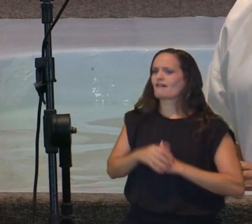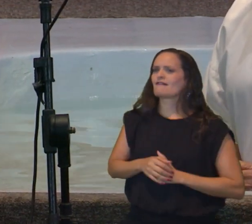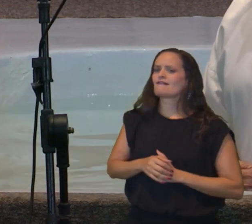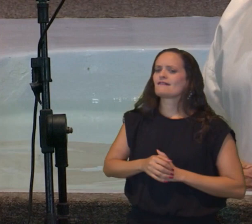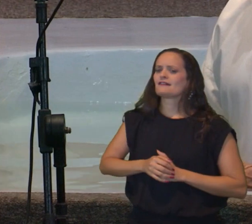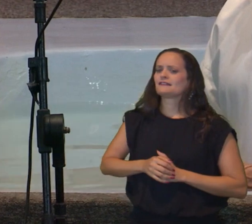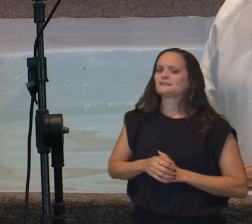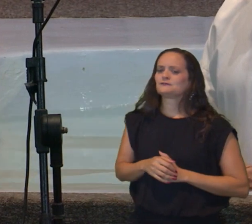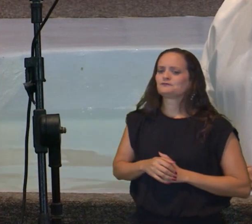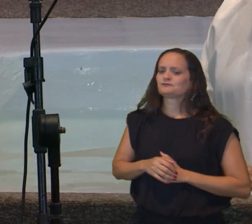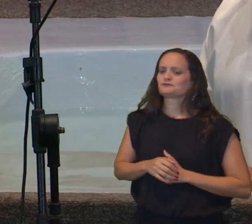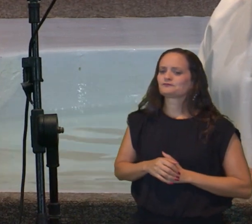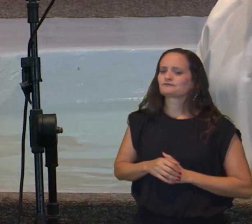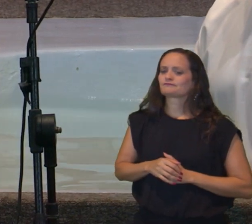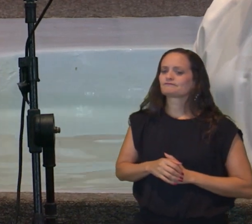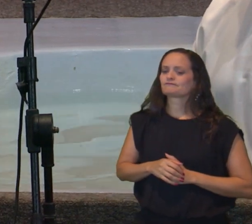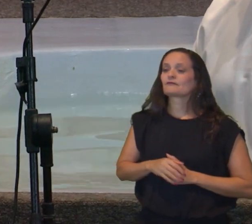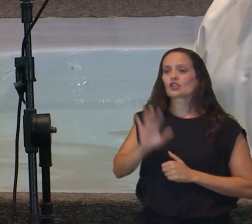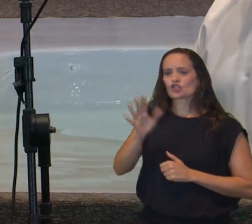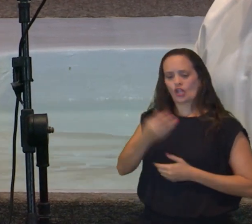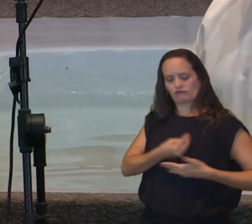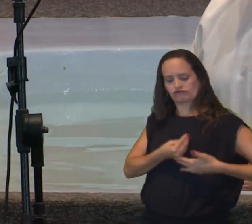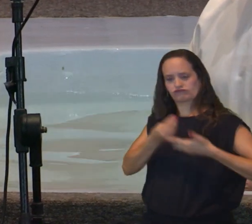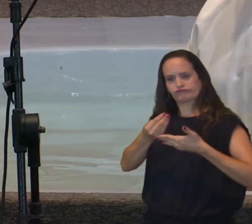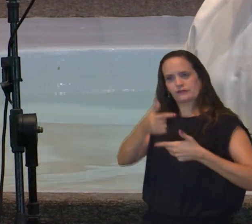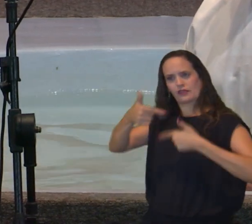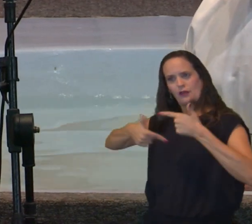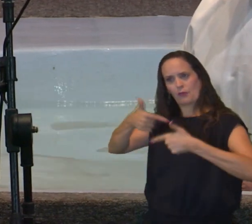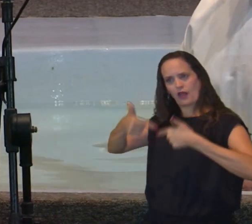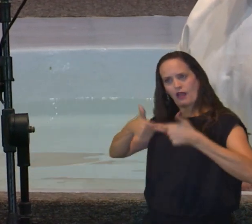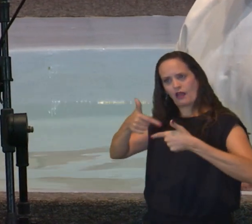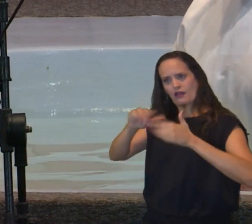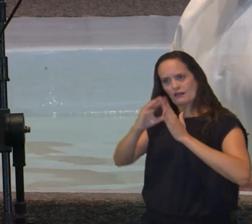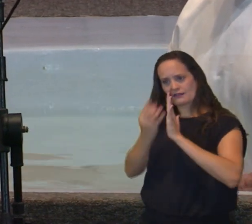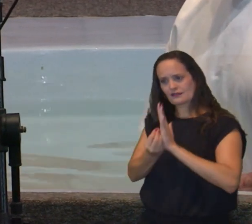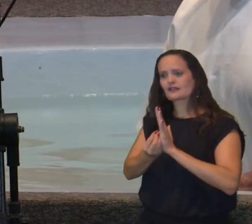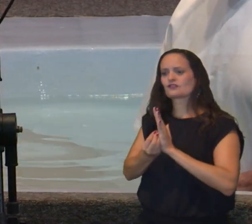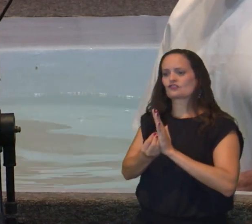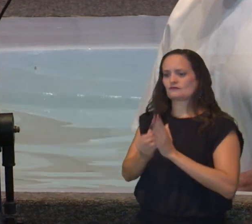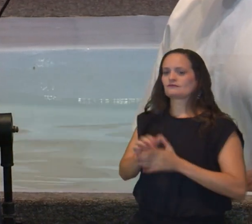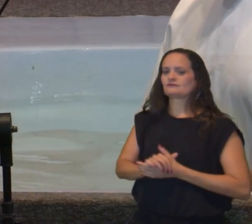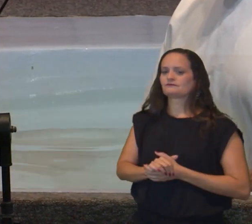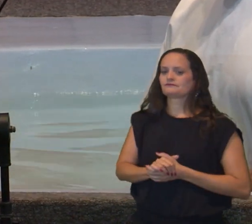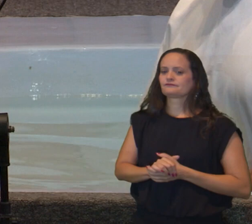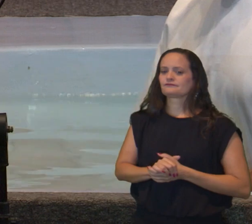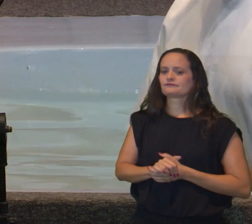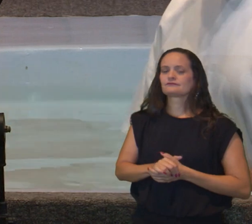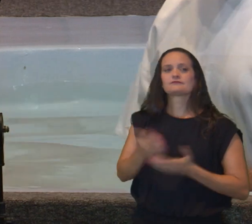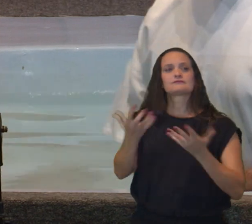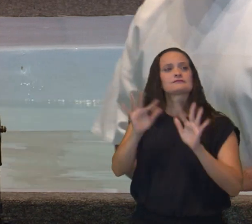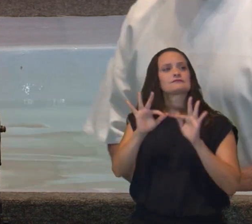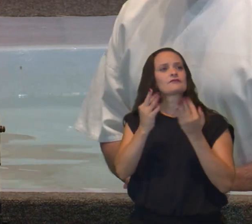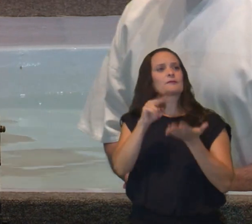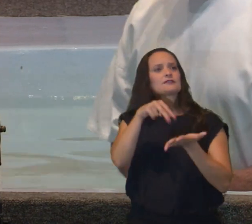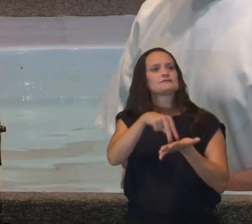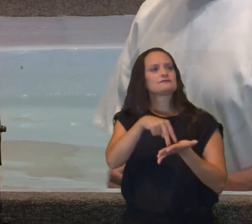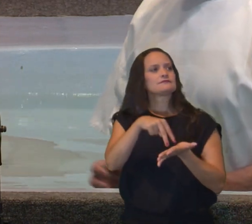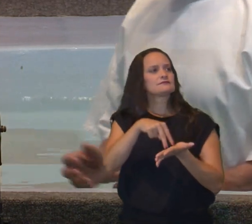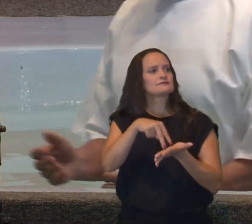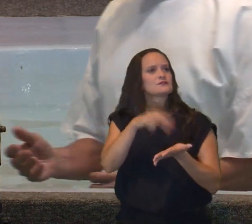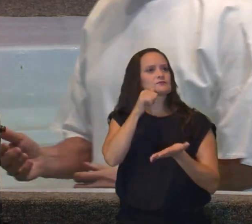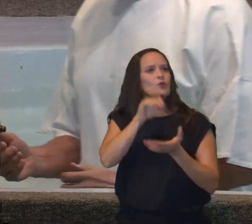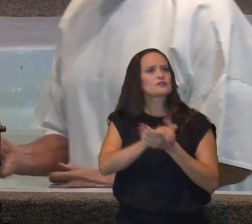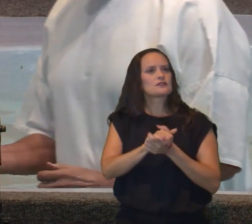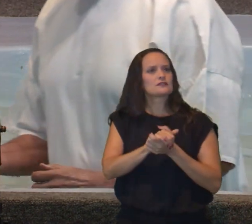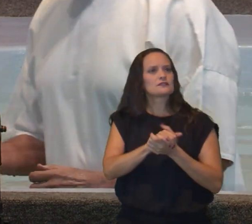tem já colocado o seu serviço, o seu trabalho na obra de Deus. Gostaria que a sua esposa estivesse de pé, e se